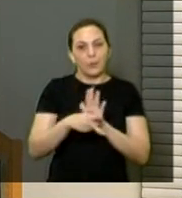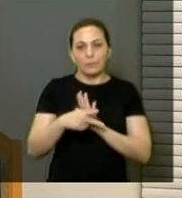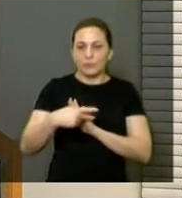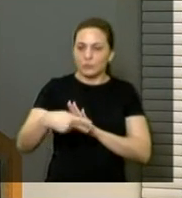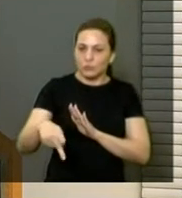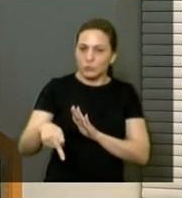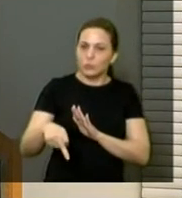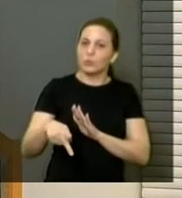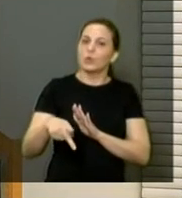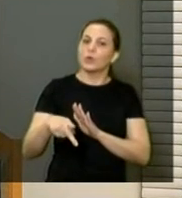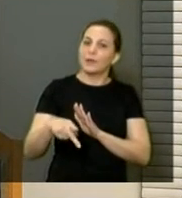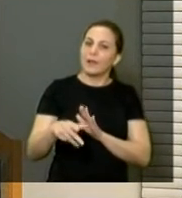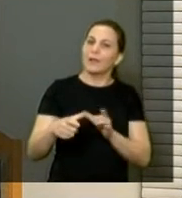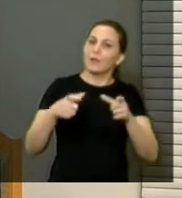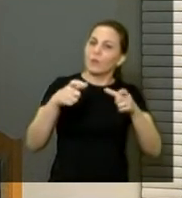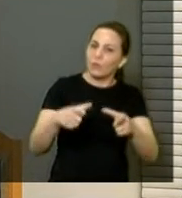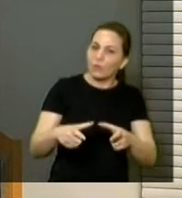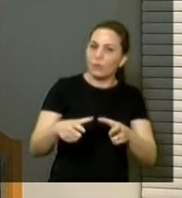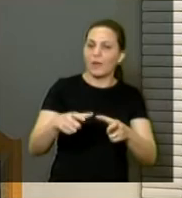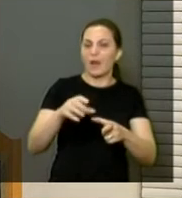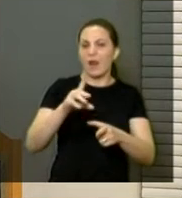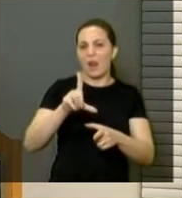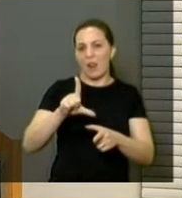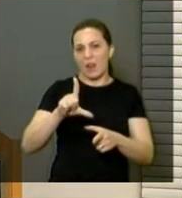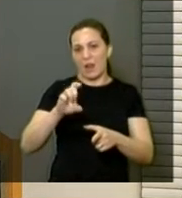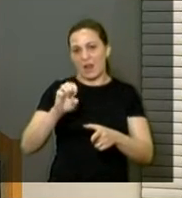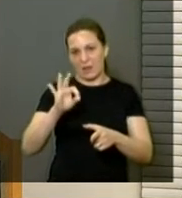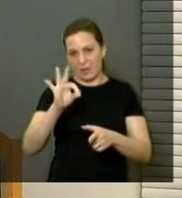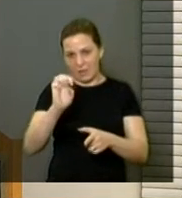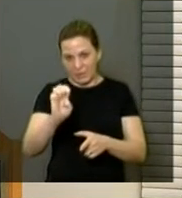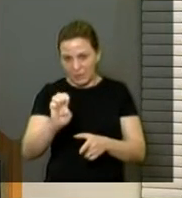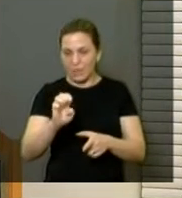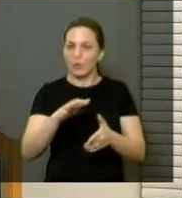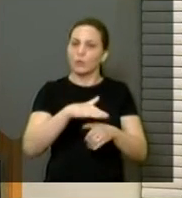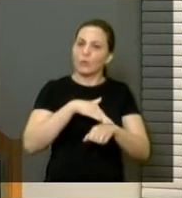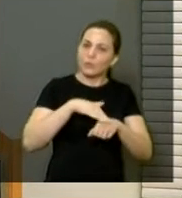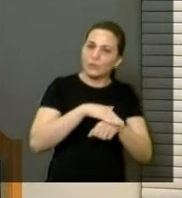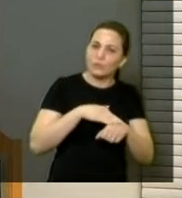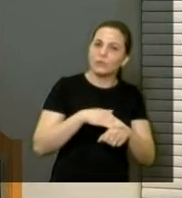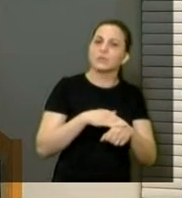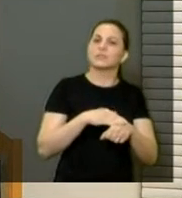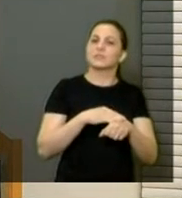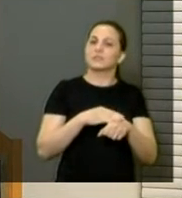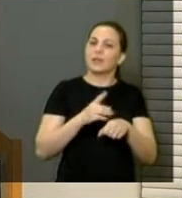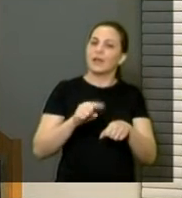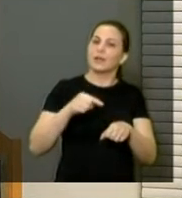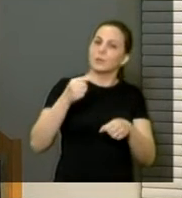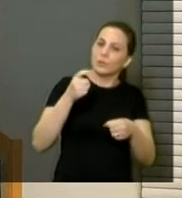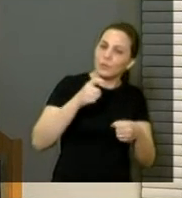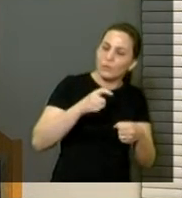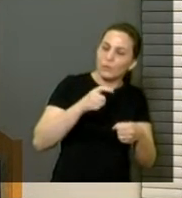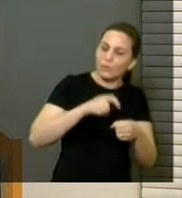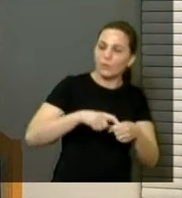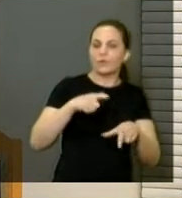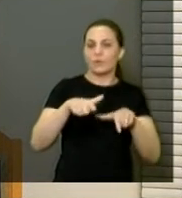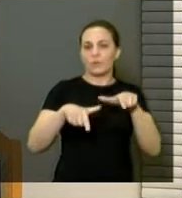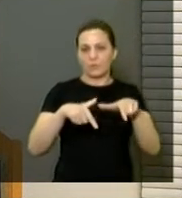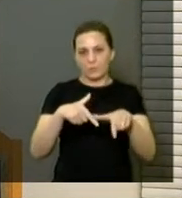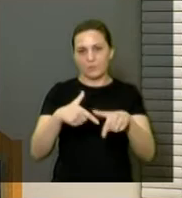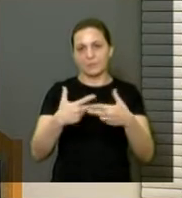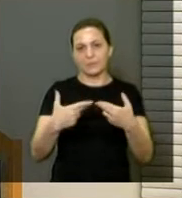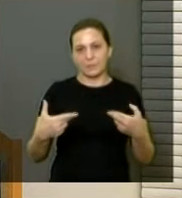secretaria o boi disse pra ele que conversaria comigo conversaria com o prefeito retornaria e assim foi feito o boi